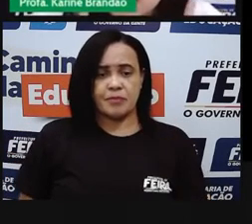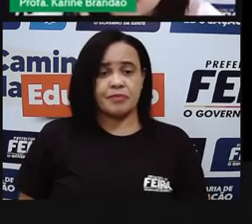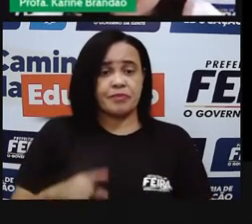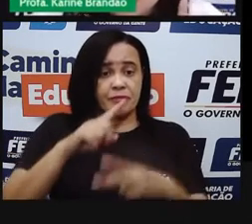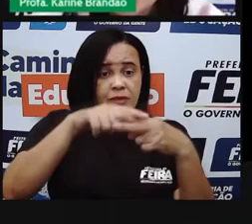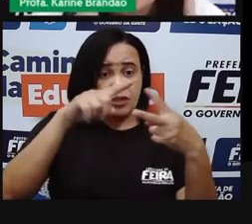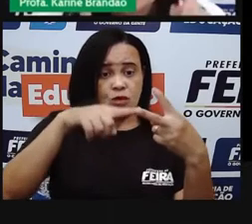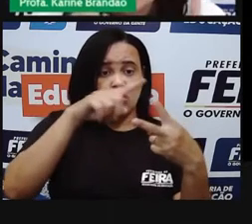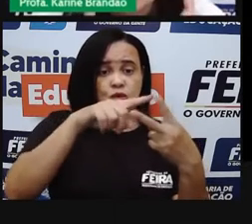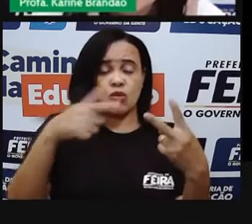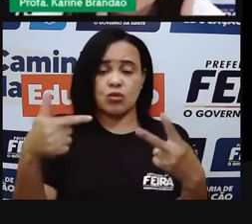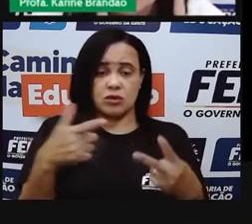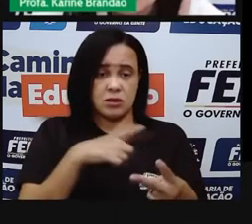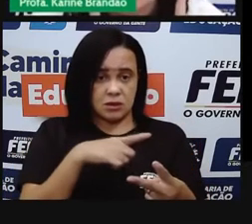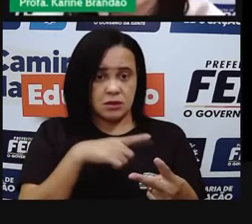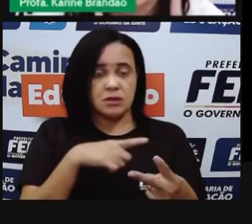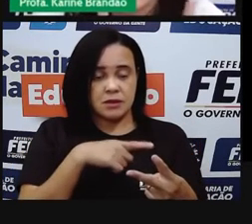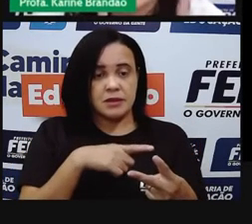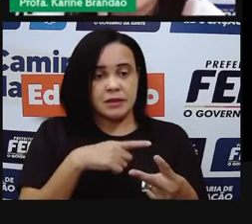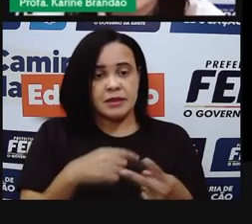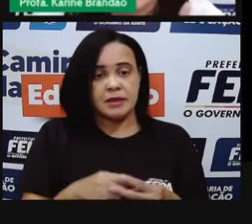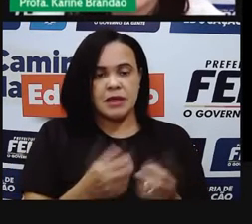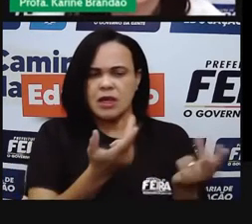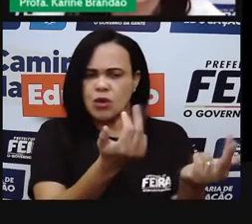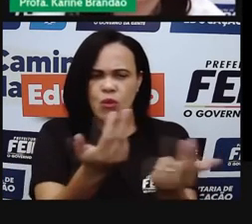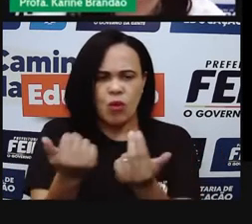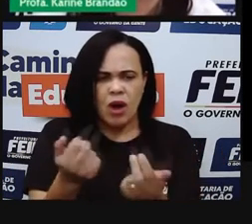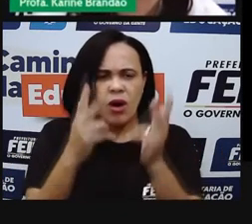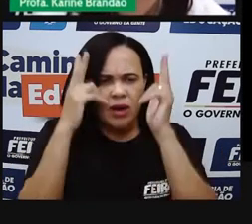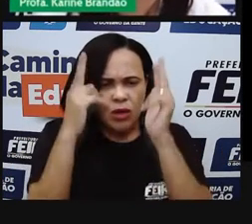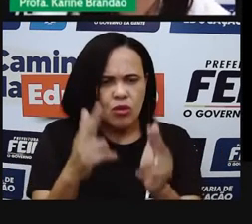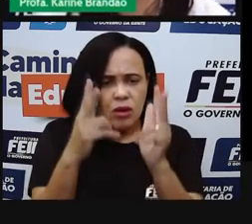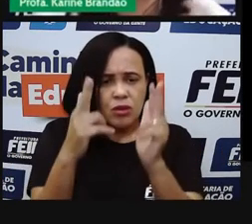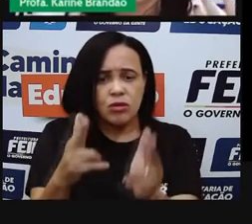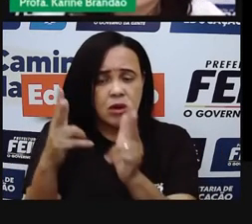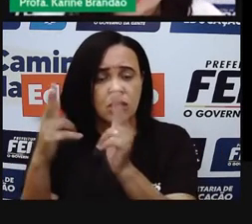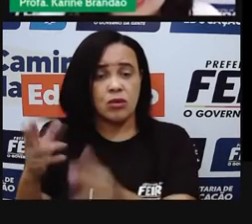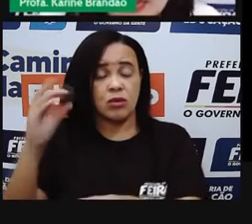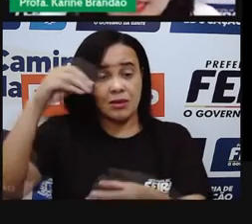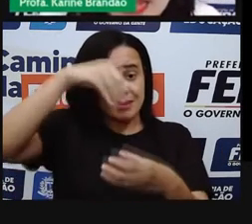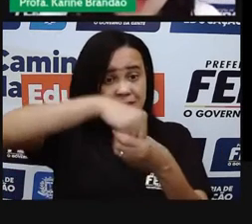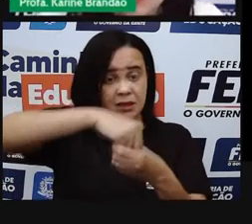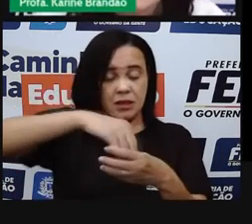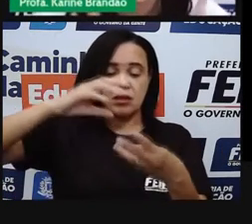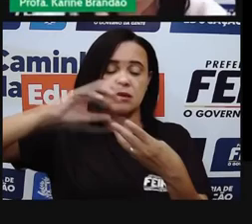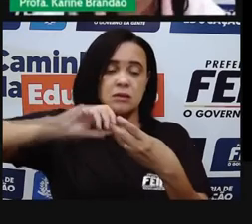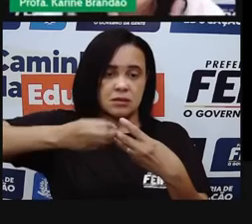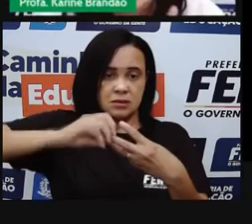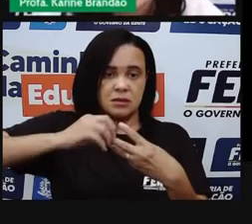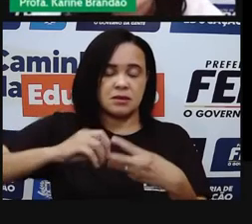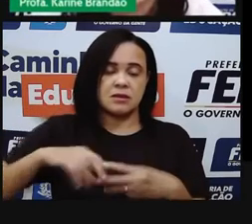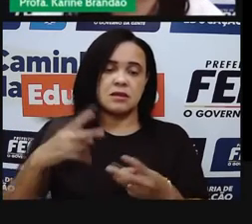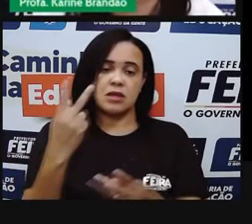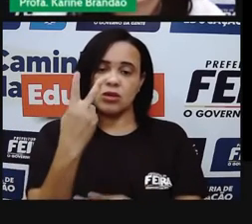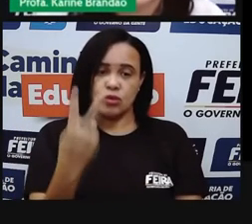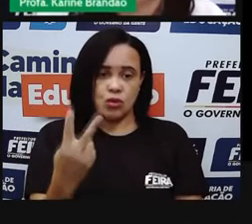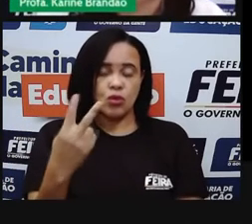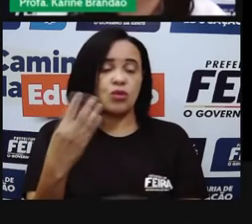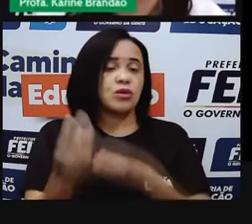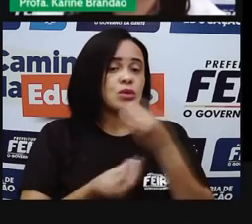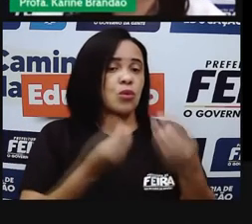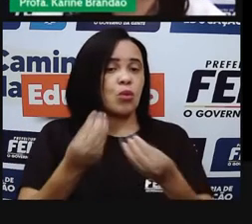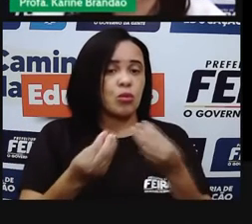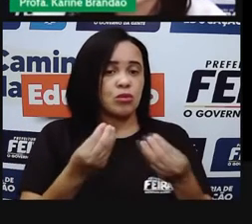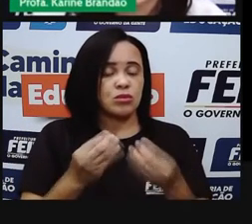de cromossomos, tem dois cromossomos iguaizinhos, né? Dentro daquela célula, esse par é